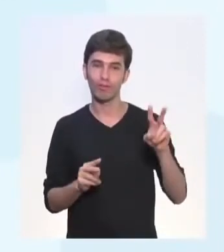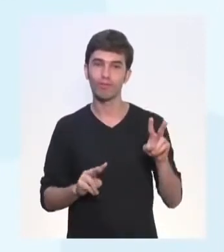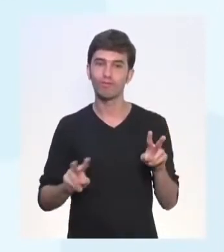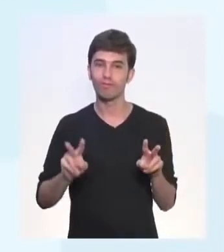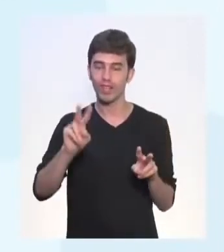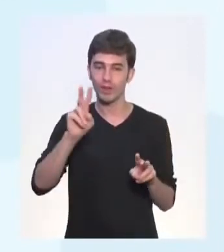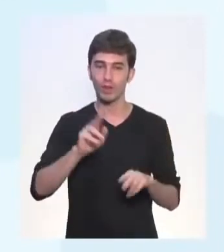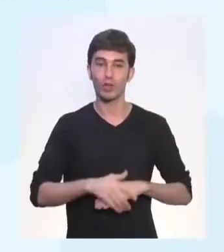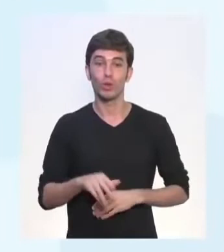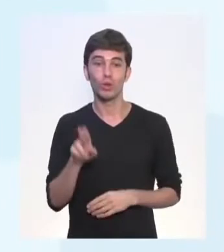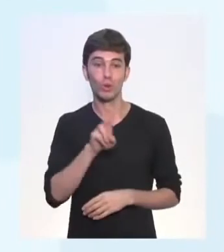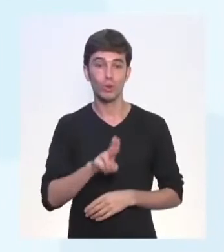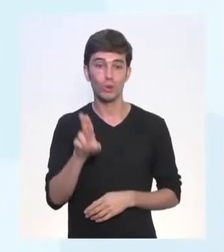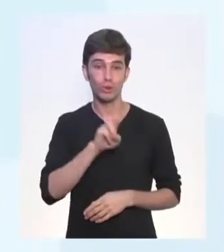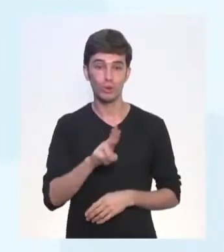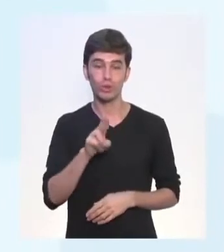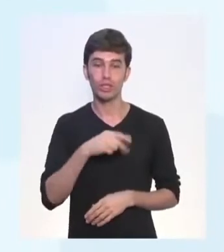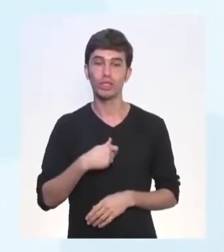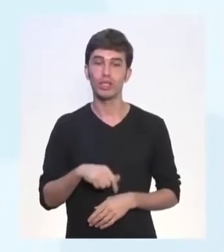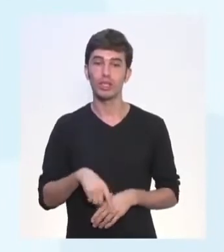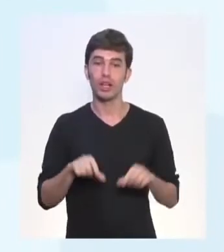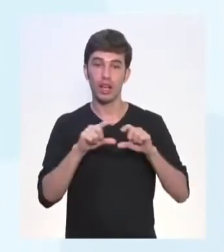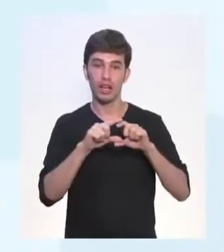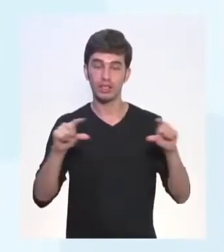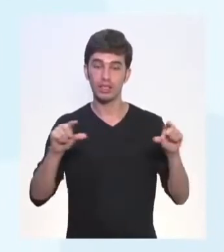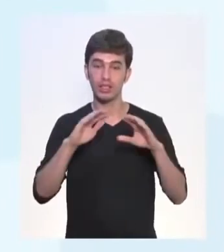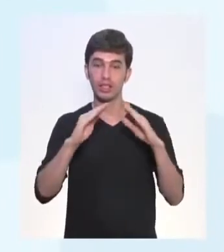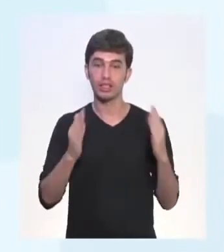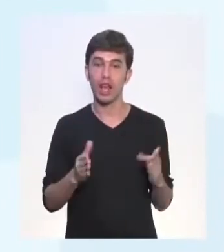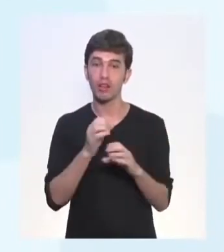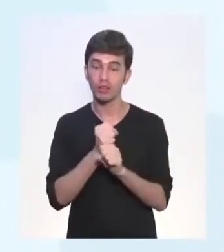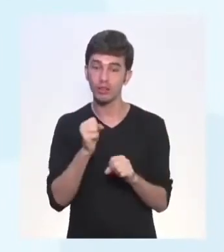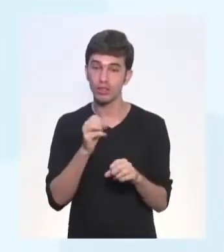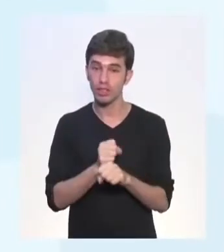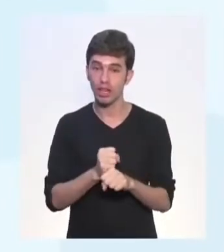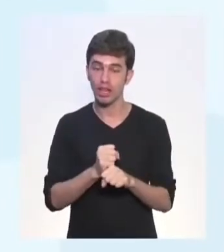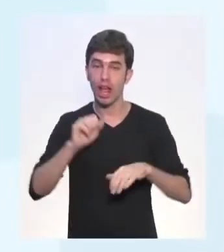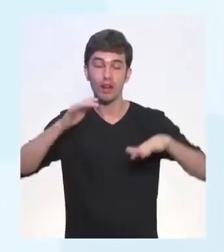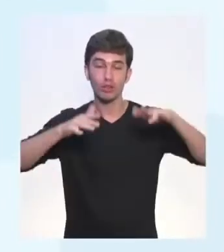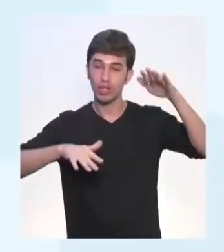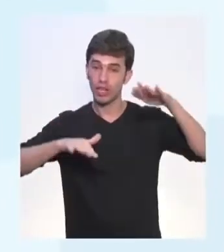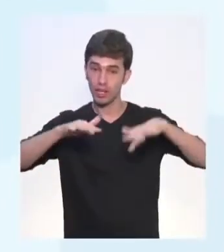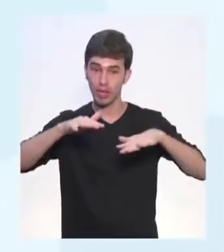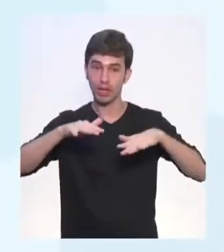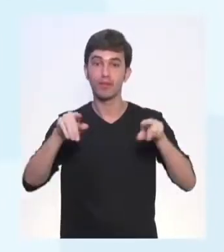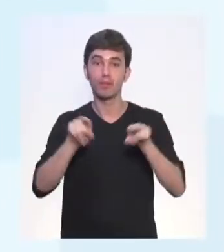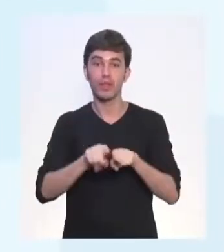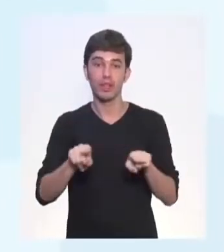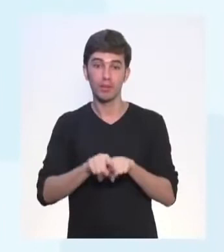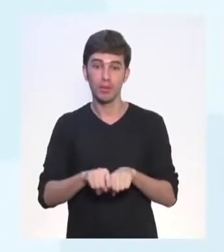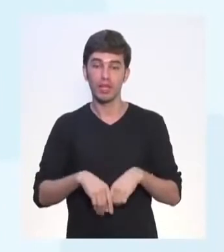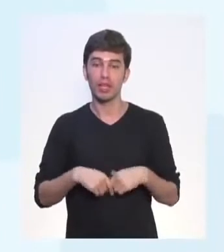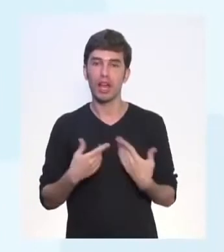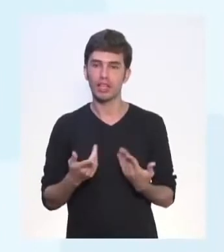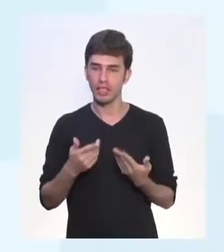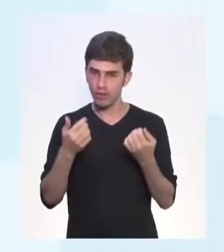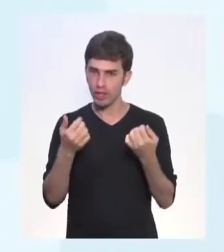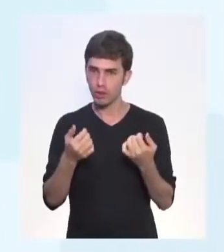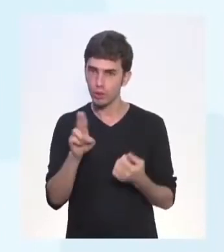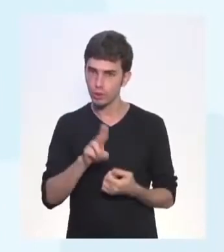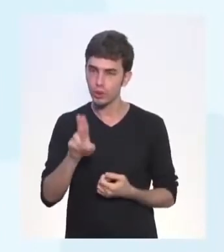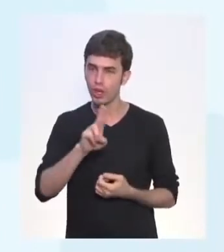proporcionalidade inversa entre duas grandezas. Vamos falar bastante sobre isso. Utilizando sentença algébrica, no decorrer das aulas aí,